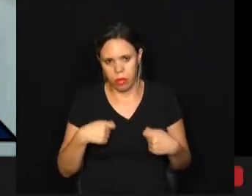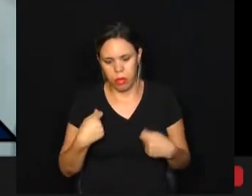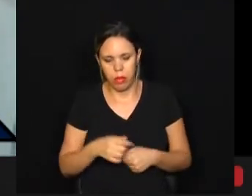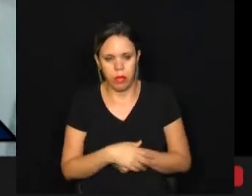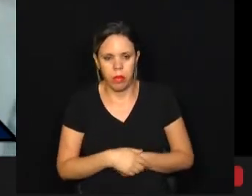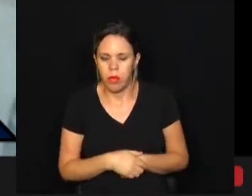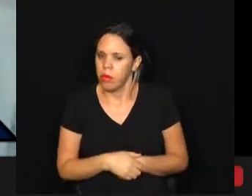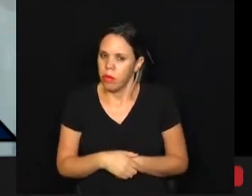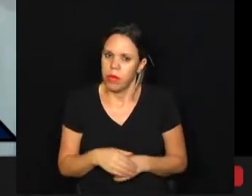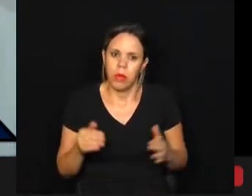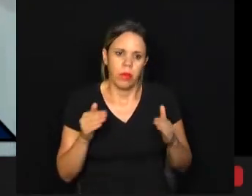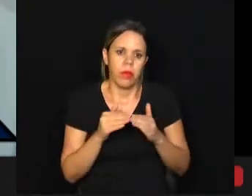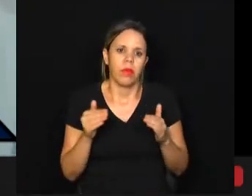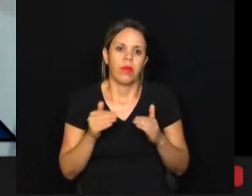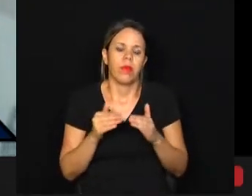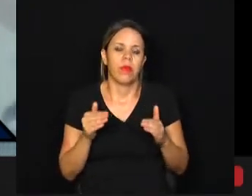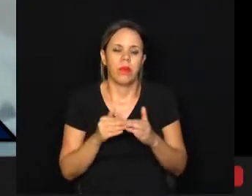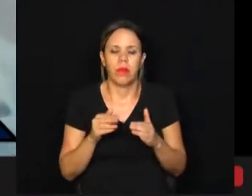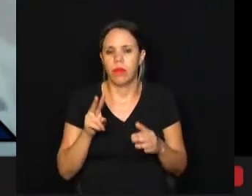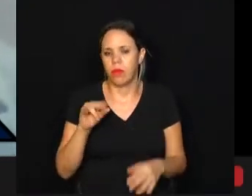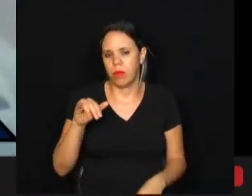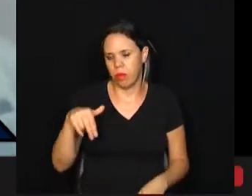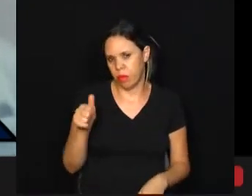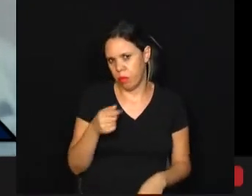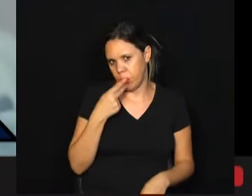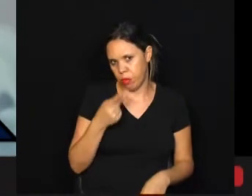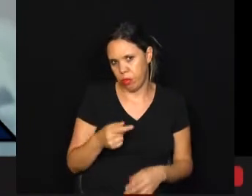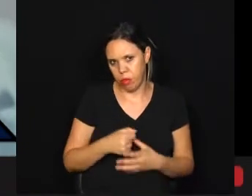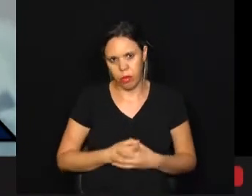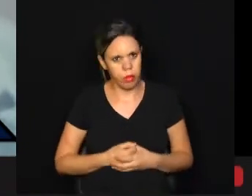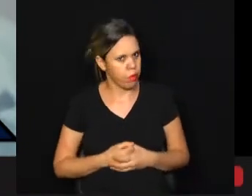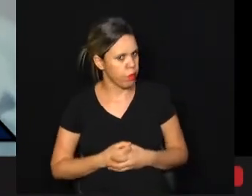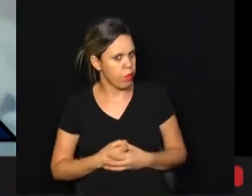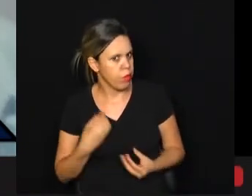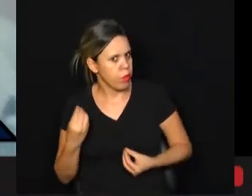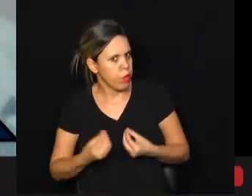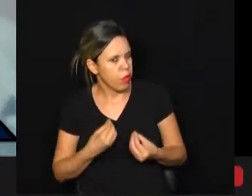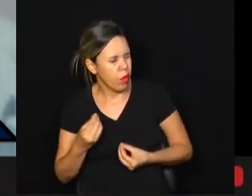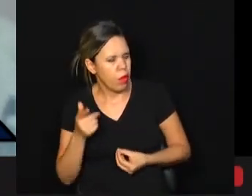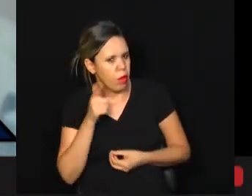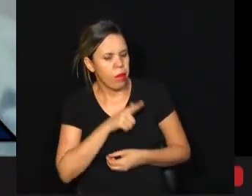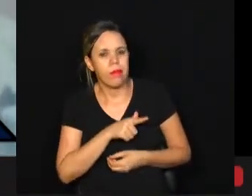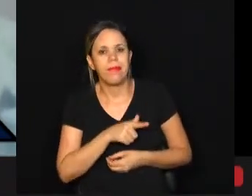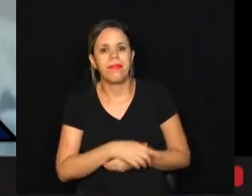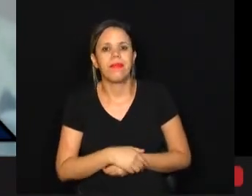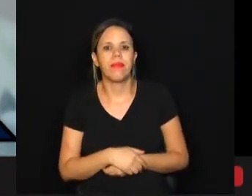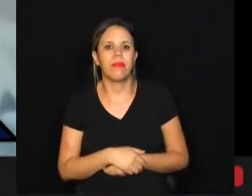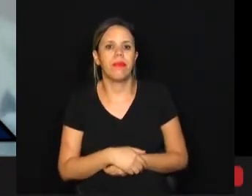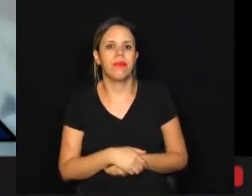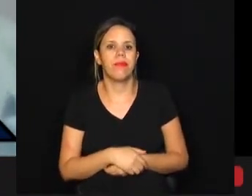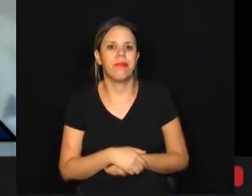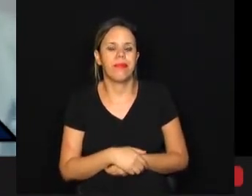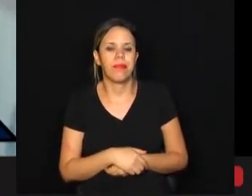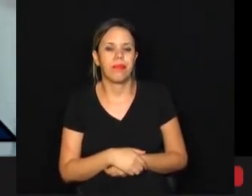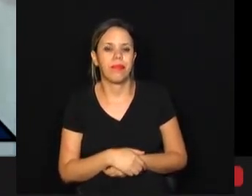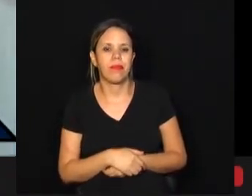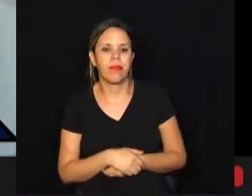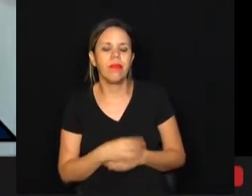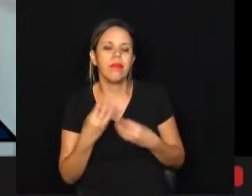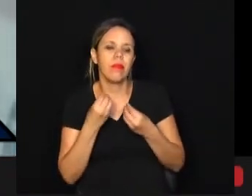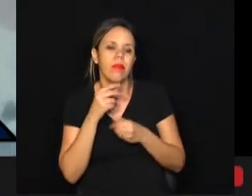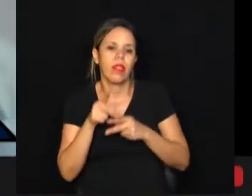eu concordo muito com o que a Tish tem dizendo, o seguinte: como é que a gente consegue, assim,